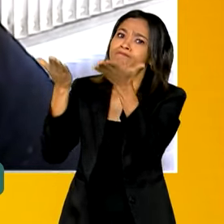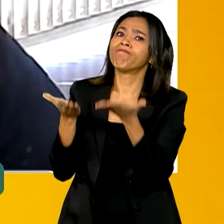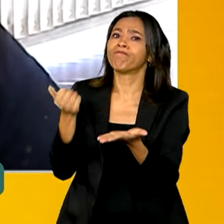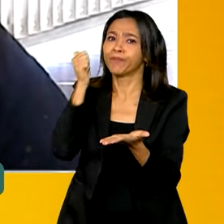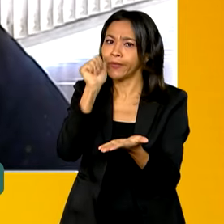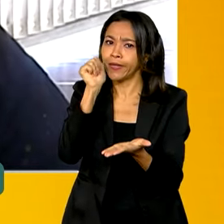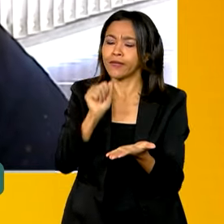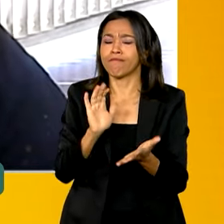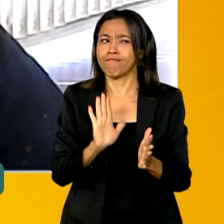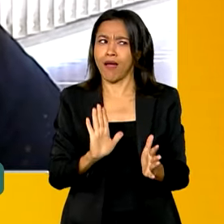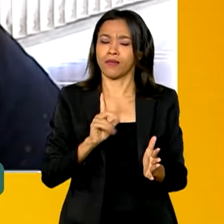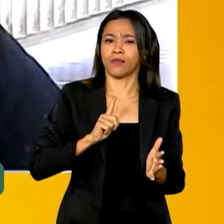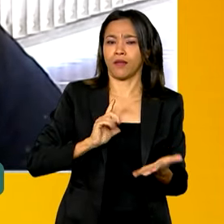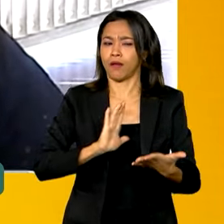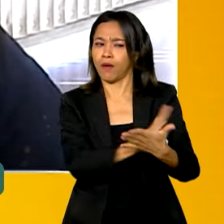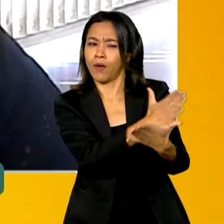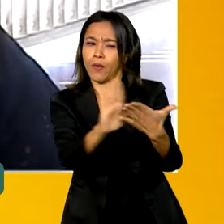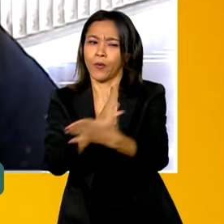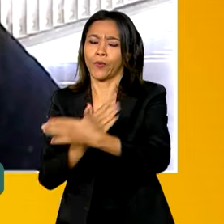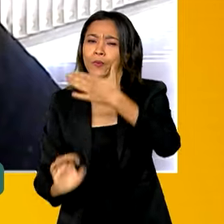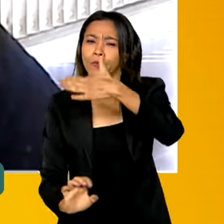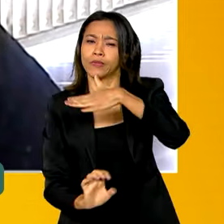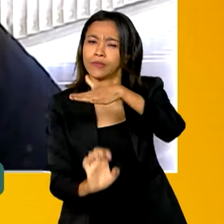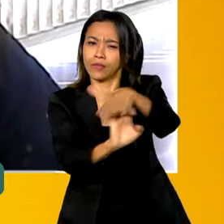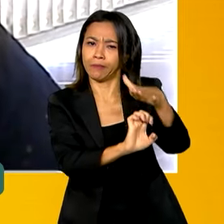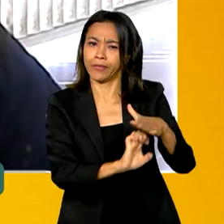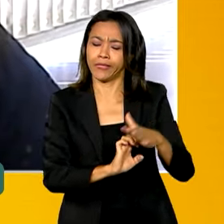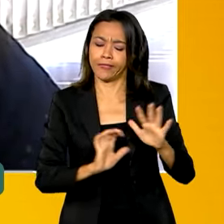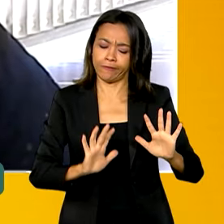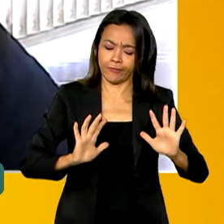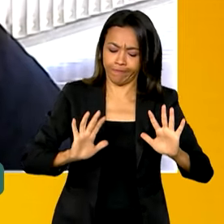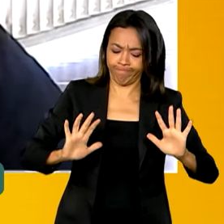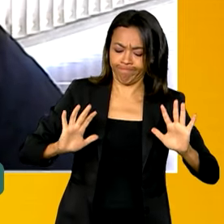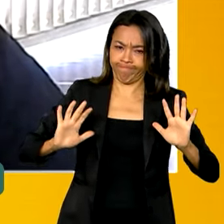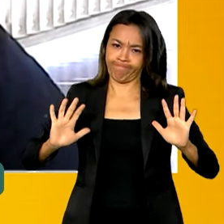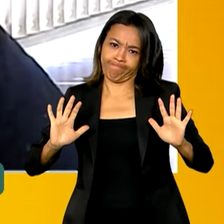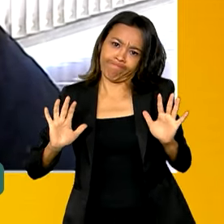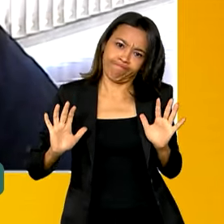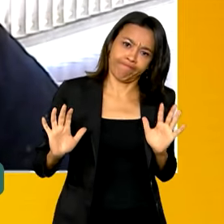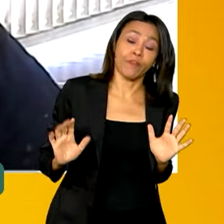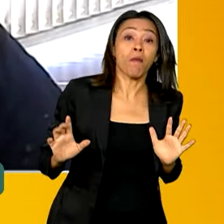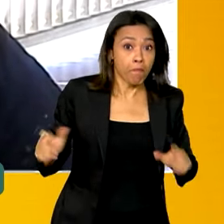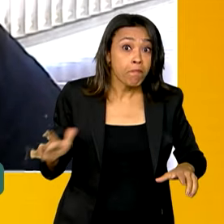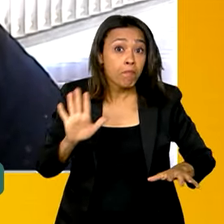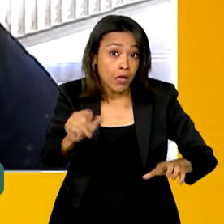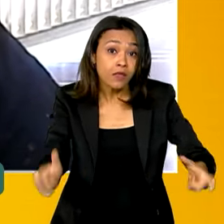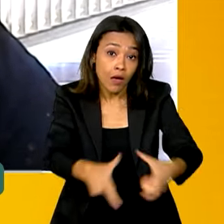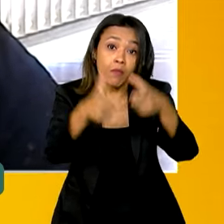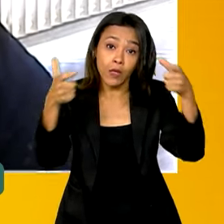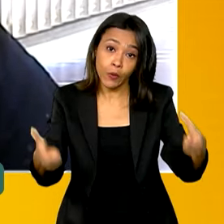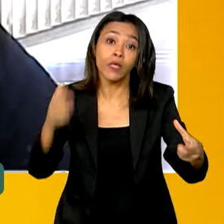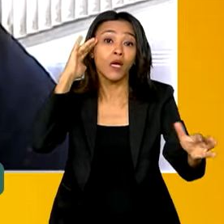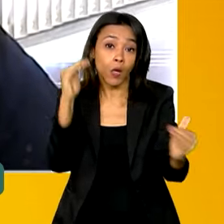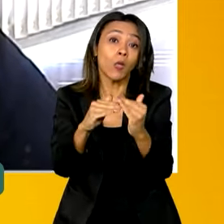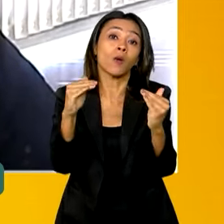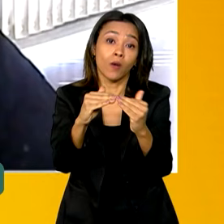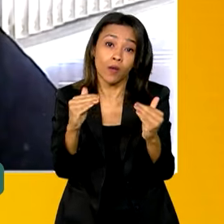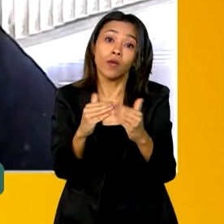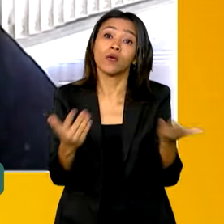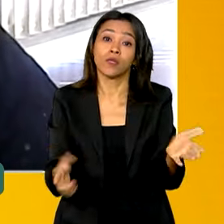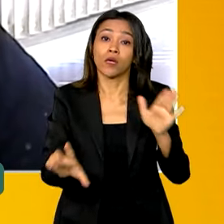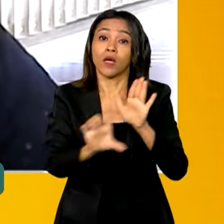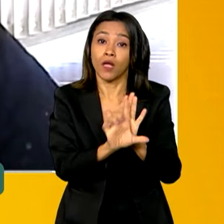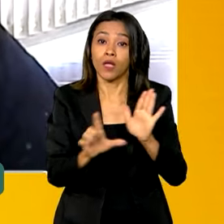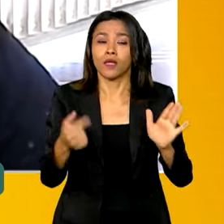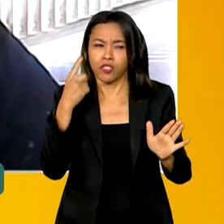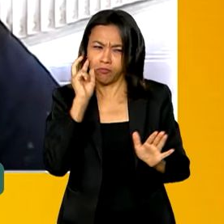assim, ainda tem alguns grupos que são mais resistentes, mas a maioria tem uma postura muito proativa e a gente está vendo